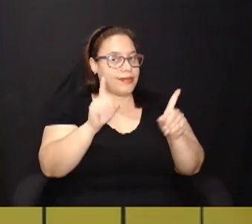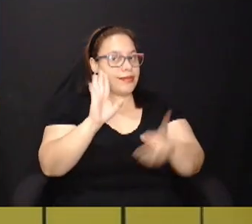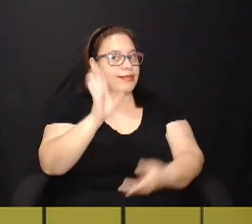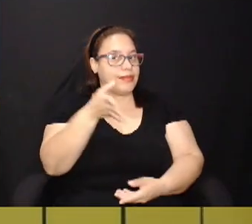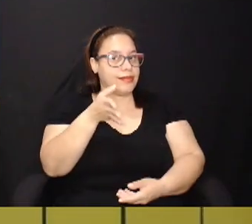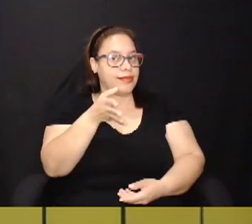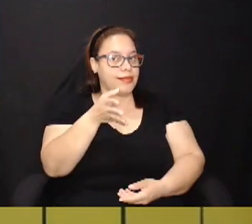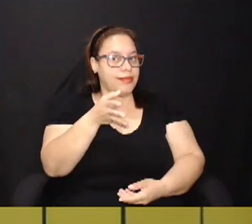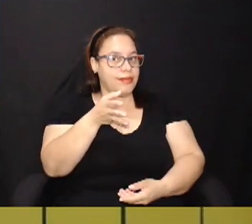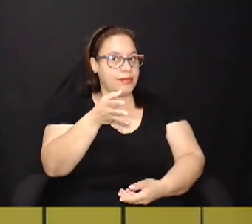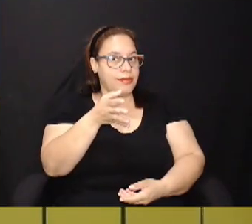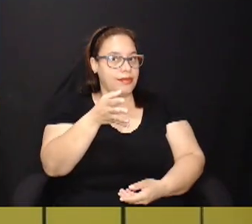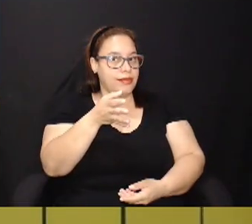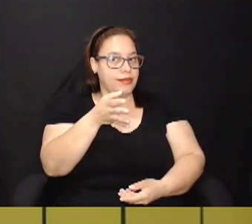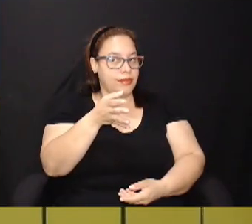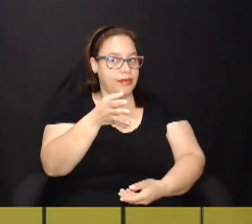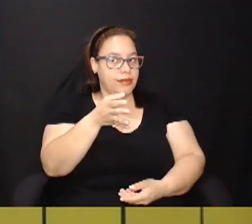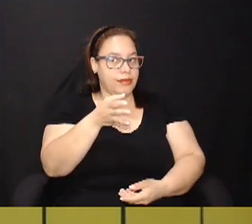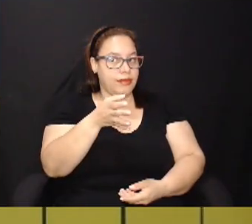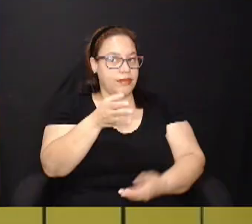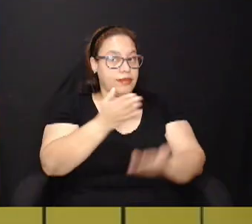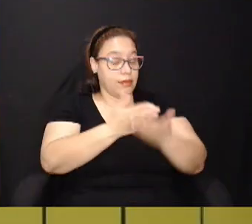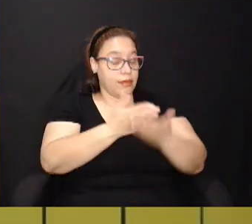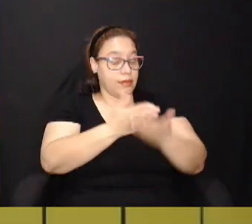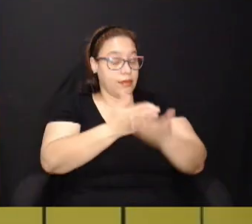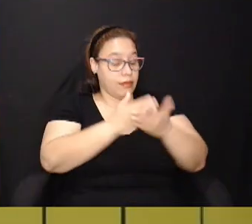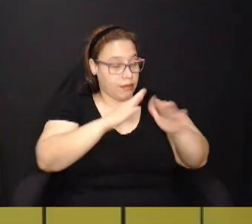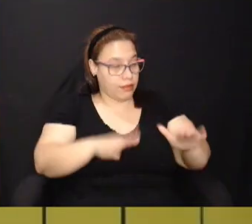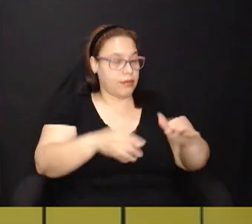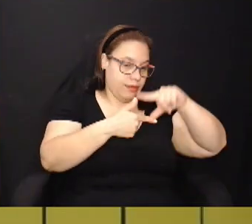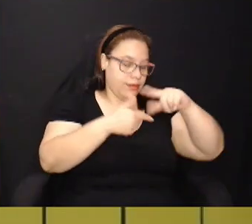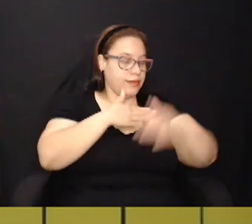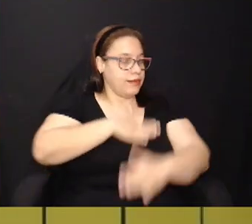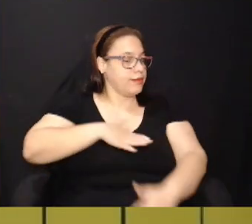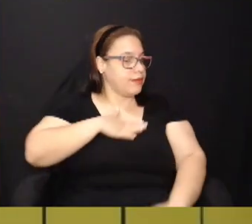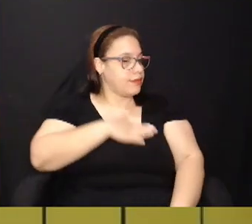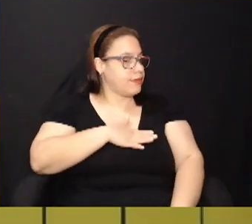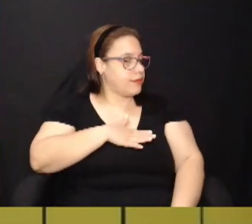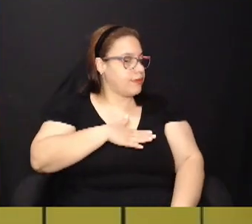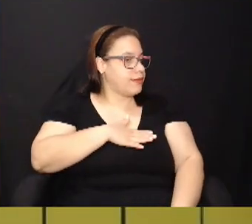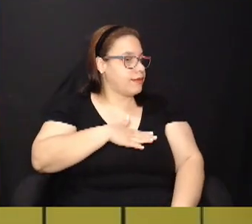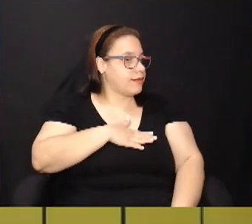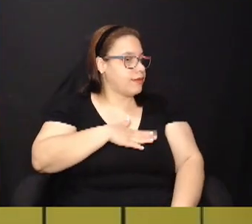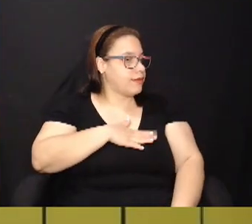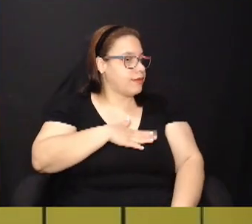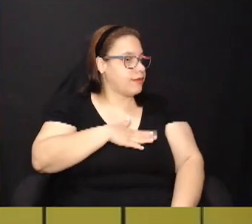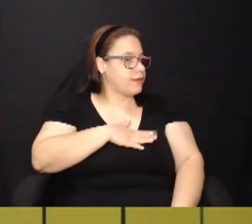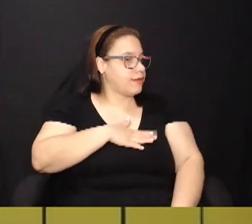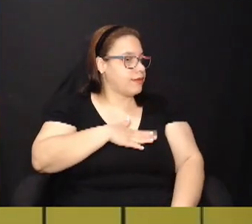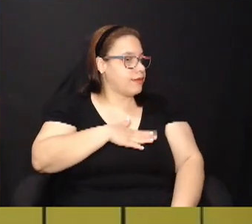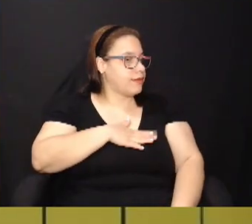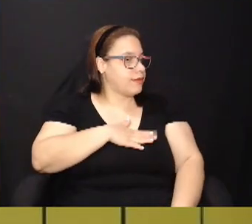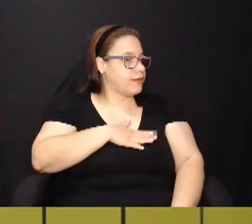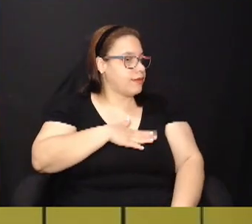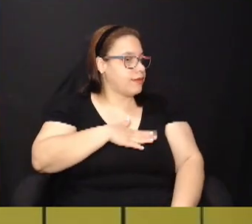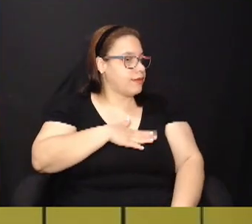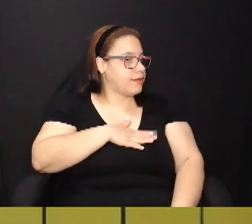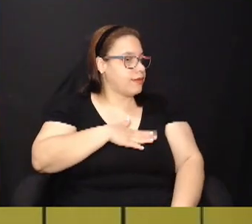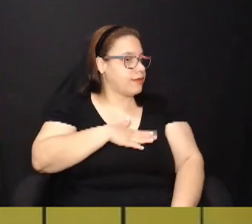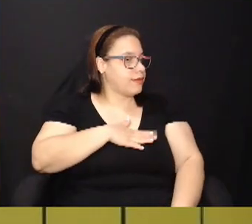nosso momento para encerrar o nosso quadro. Eu gostaria que o senhor passasse para a gente